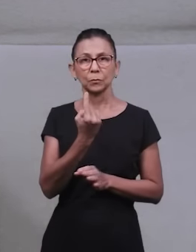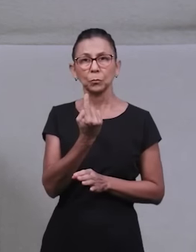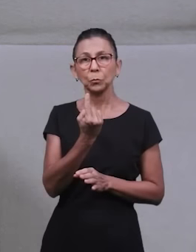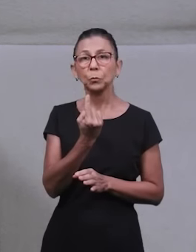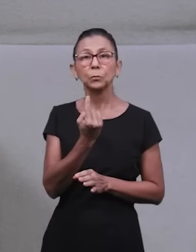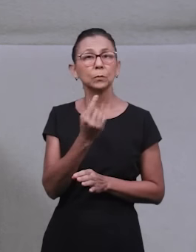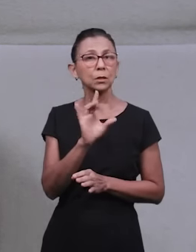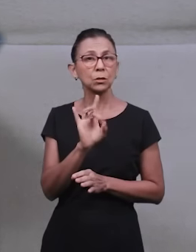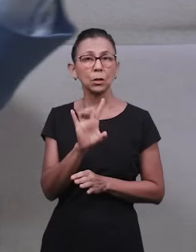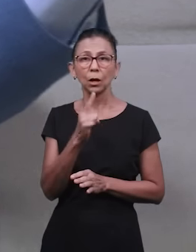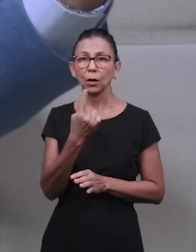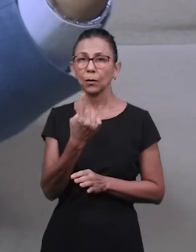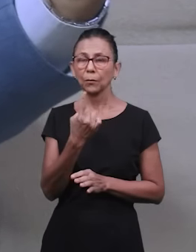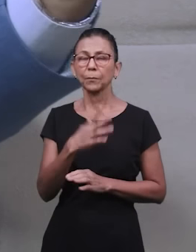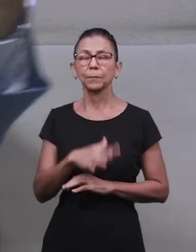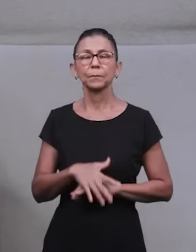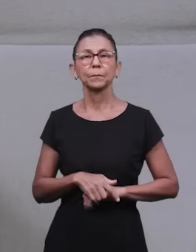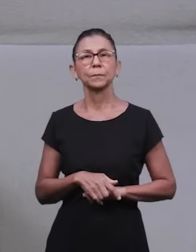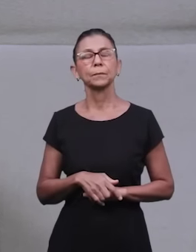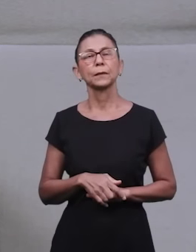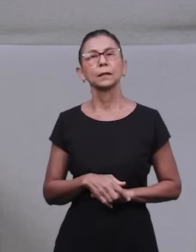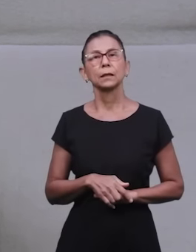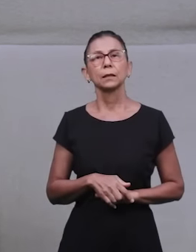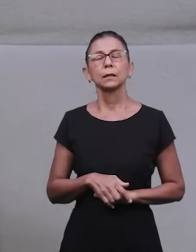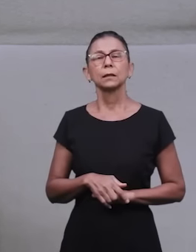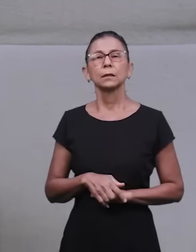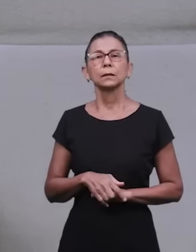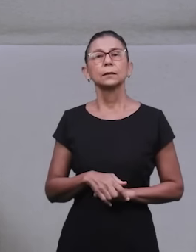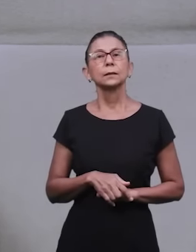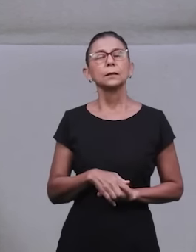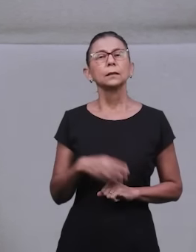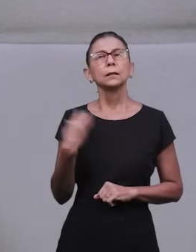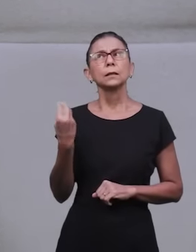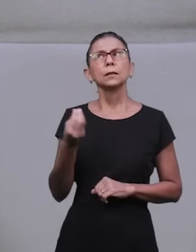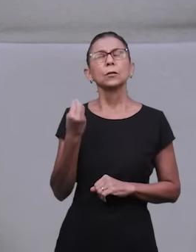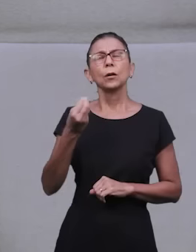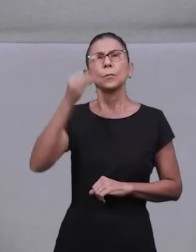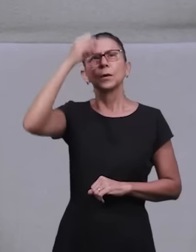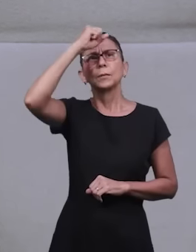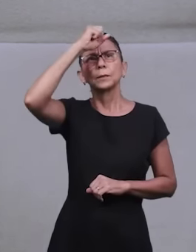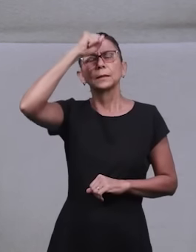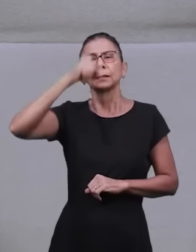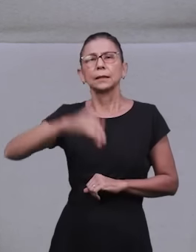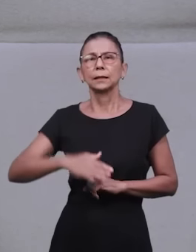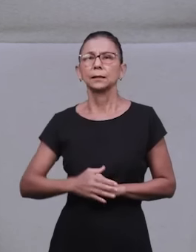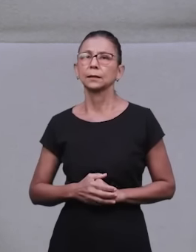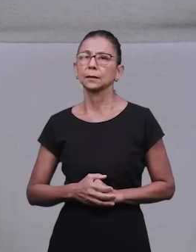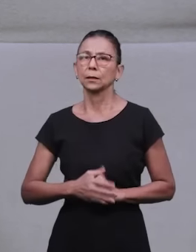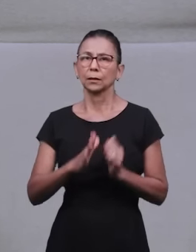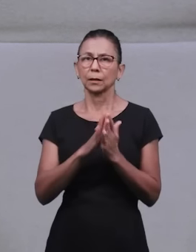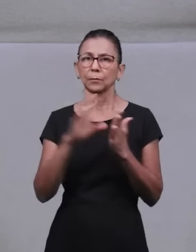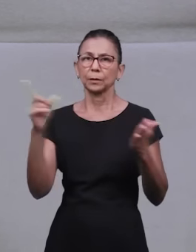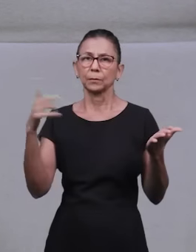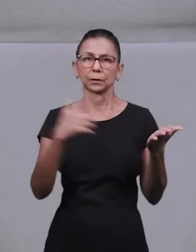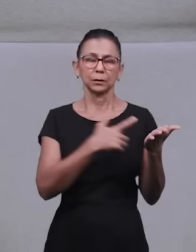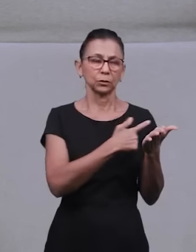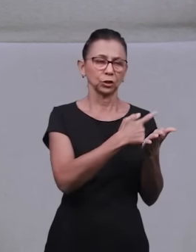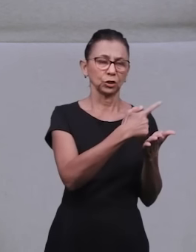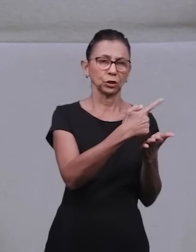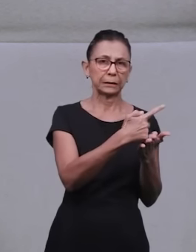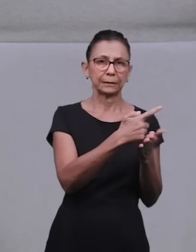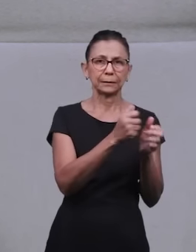interessante que nós aprendemos isso, é quando nós examinamos a palavra de ponta a ponta, nós encontramos sempre a